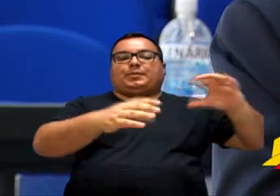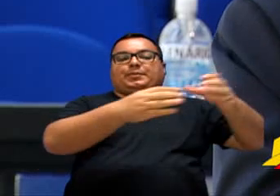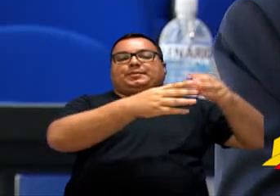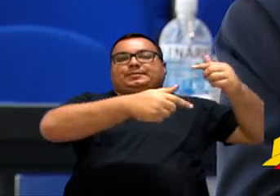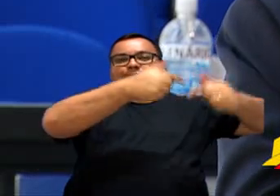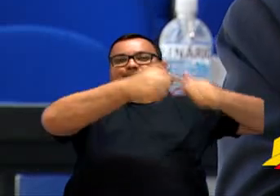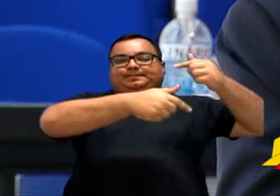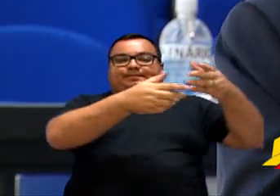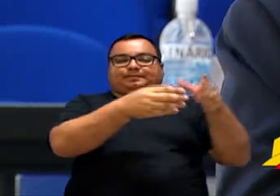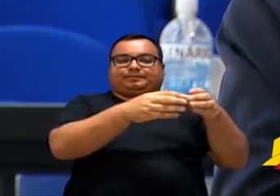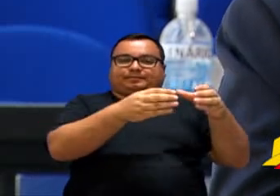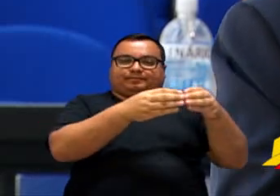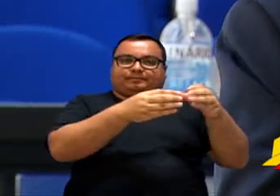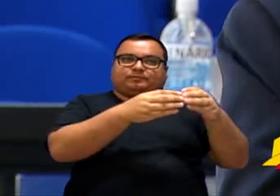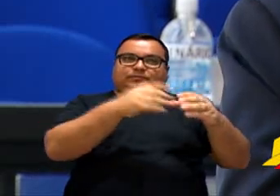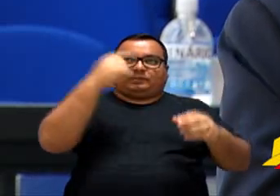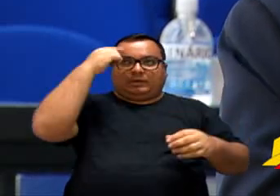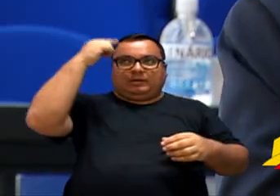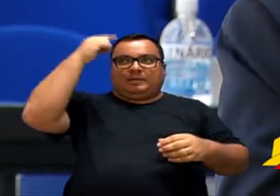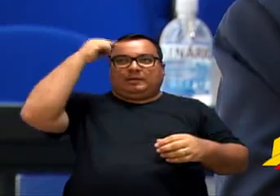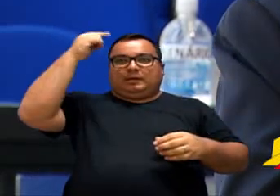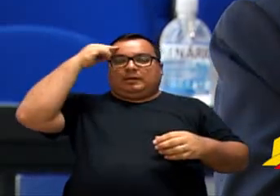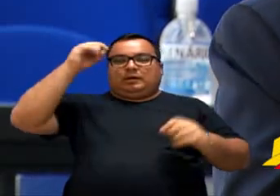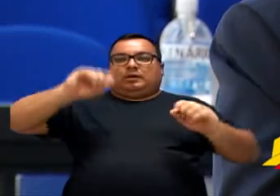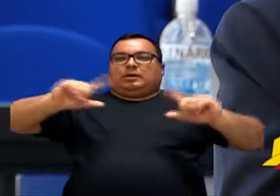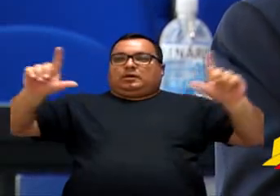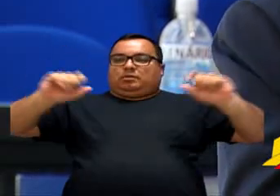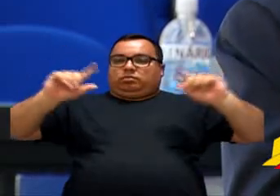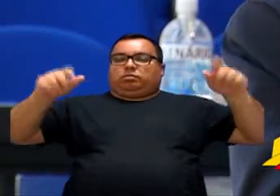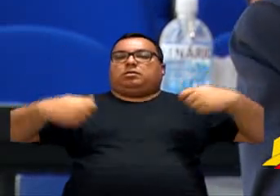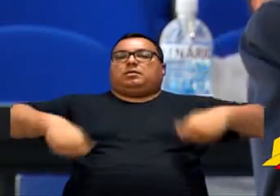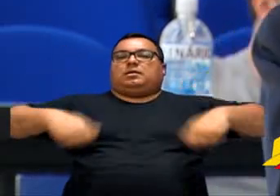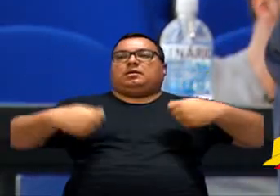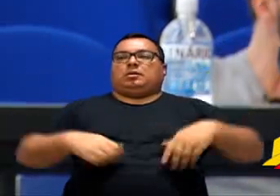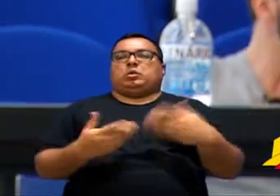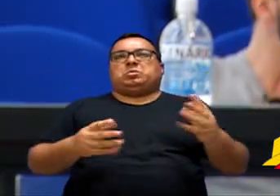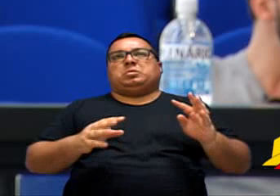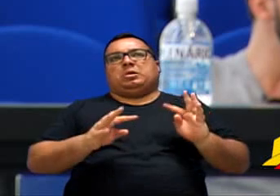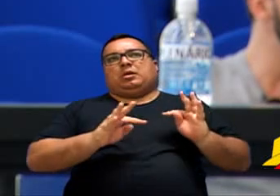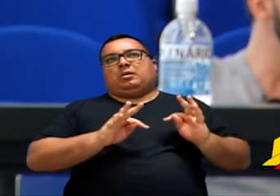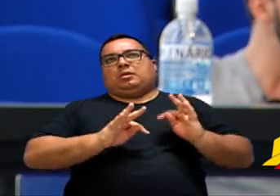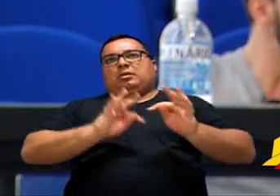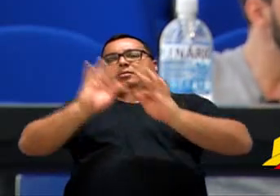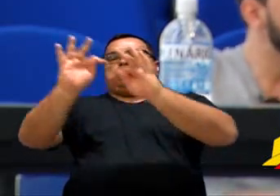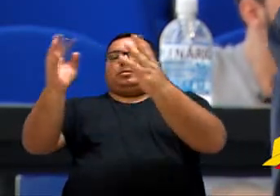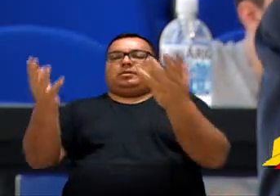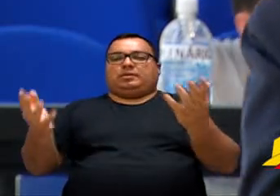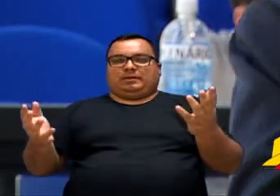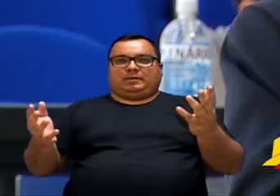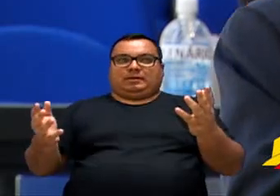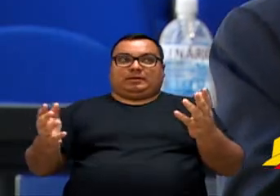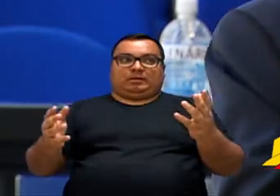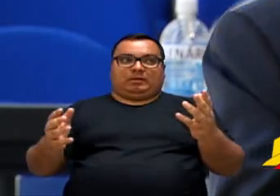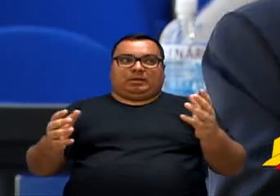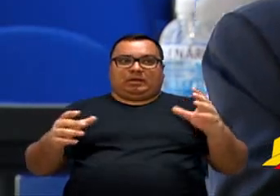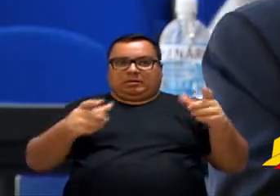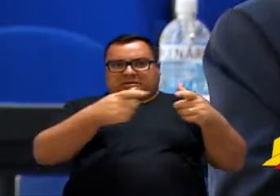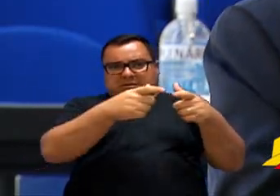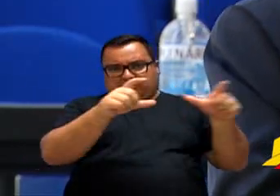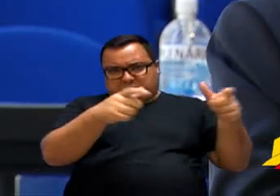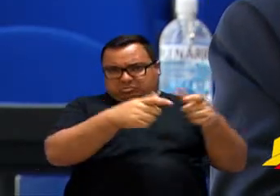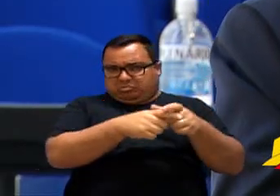revivada, ela tem que ser valorizada, porque não é porque está tendo modernização, progresso, que a classe trabalhadora deixou de existir,